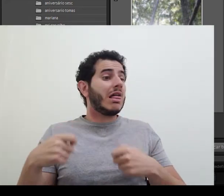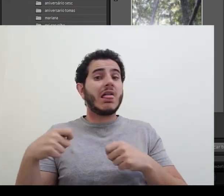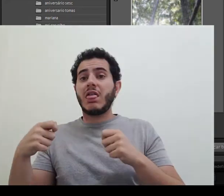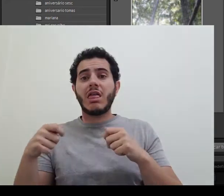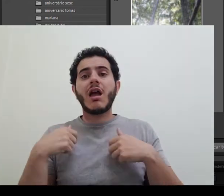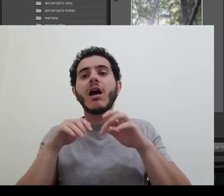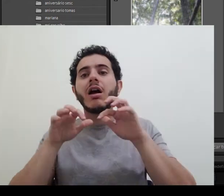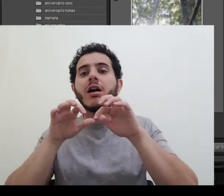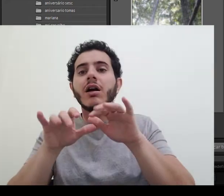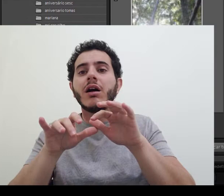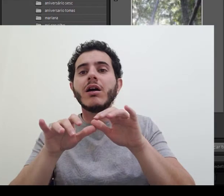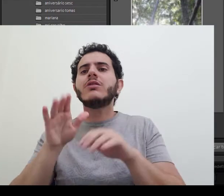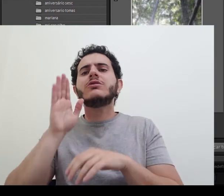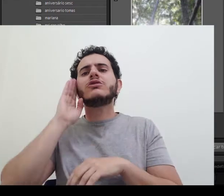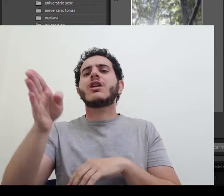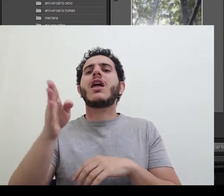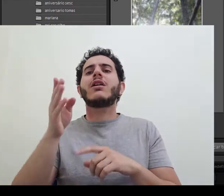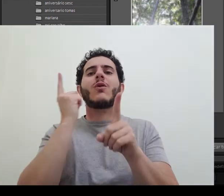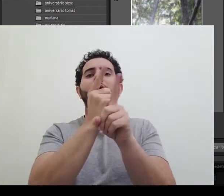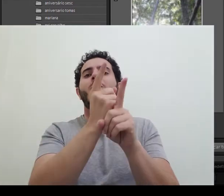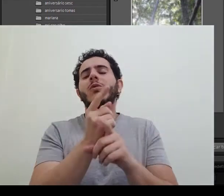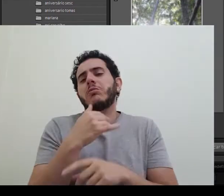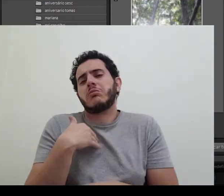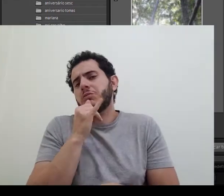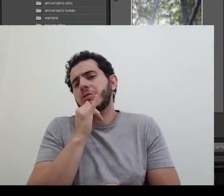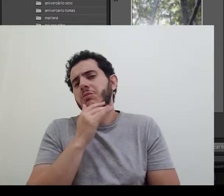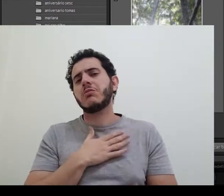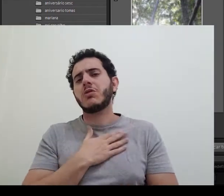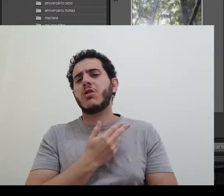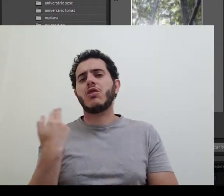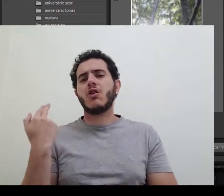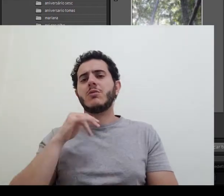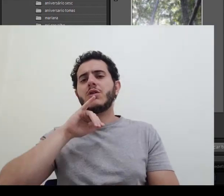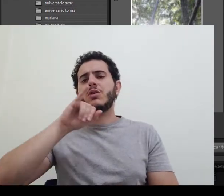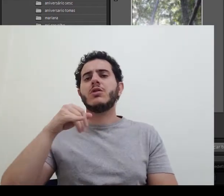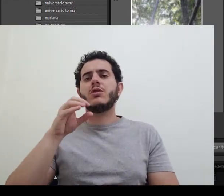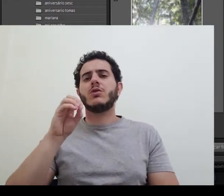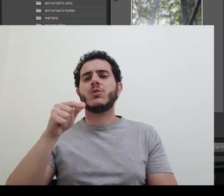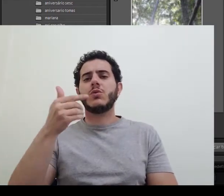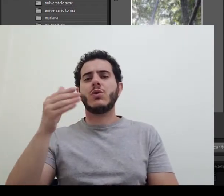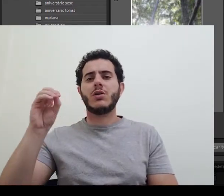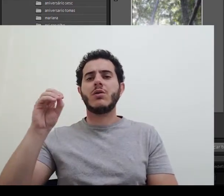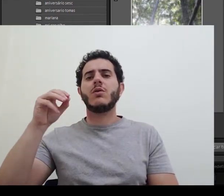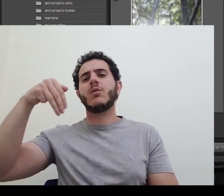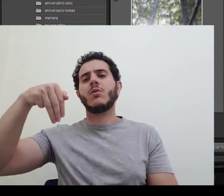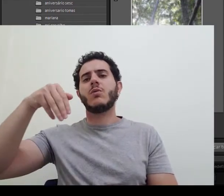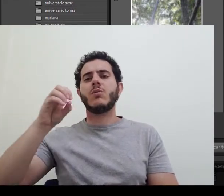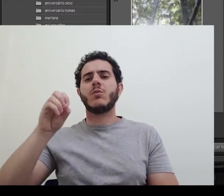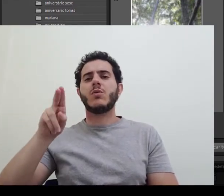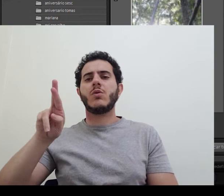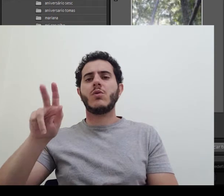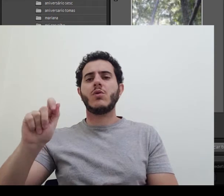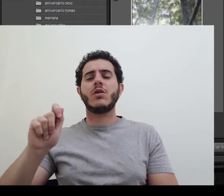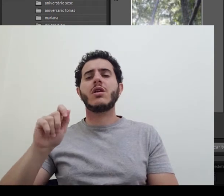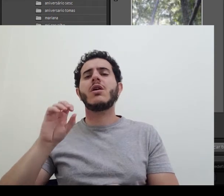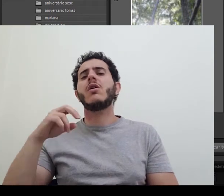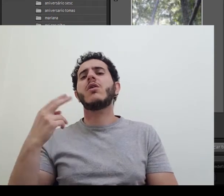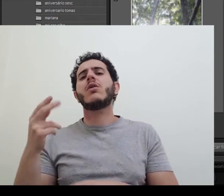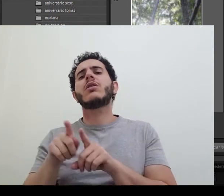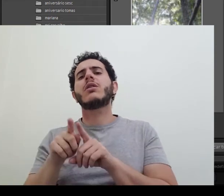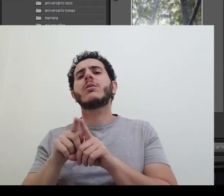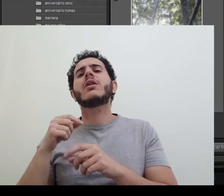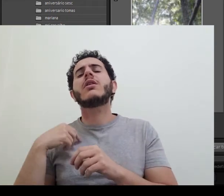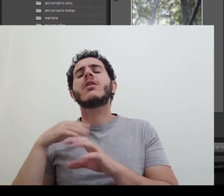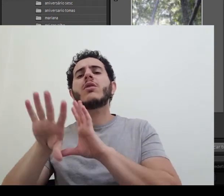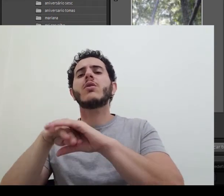E aqui, ó, são todas as fotografias minhas. Eu vou botar o meu nome, ó, João Moura. São duas palavras-chave. Vou até botar aqui chamar de